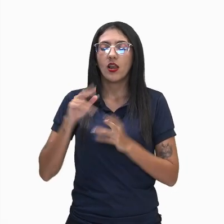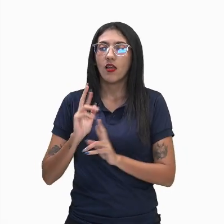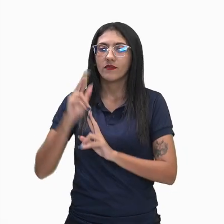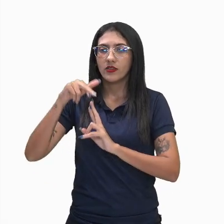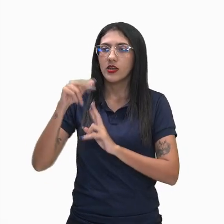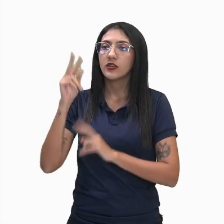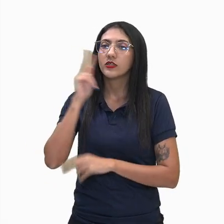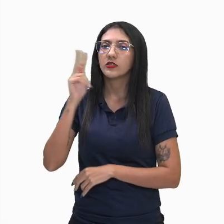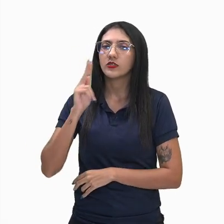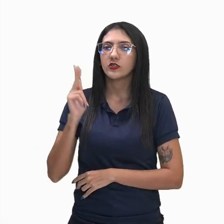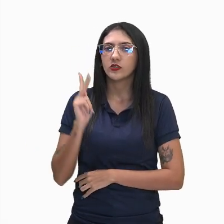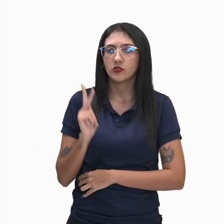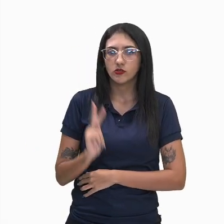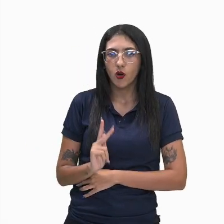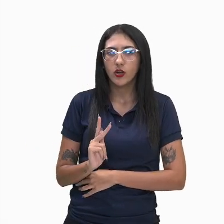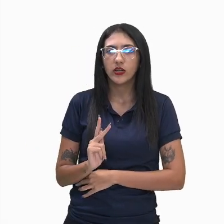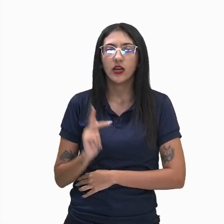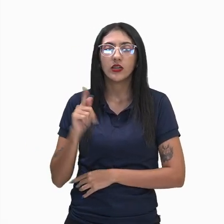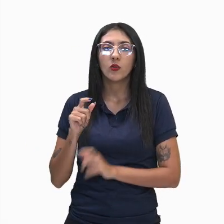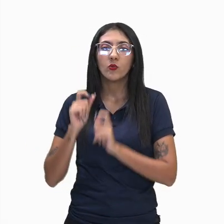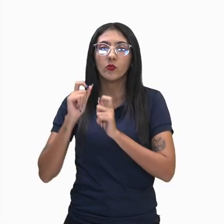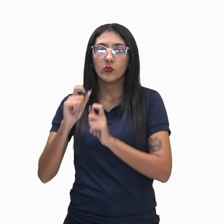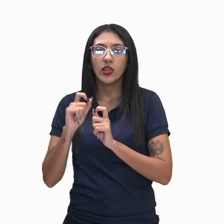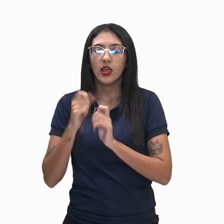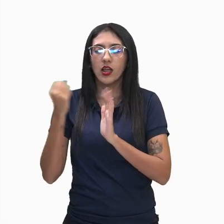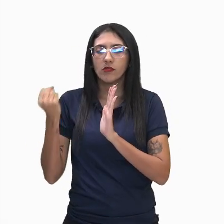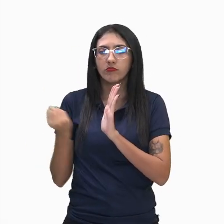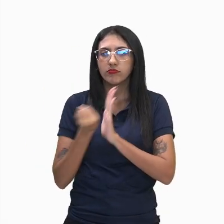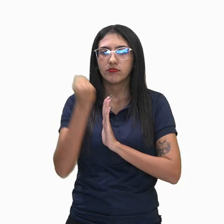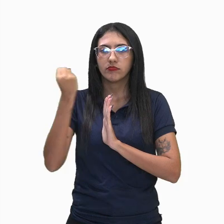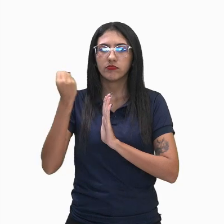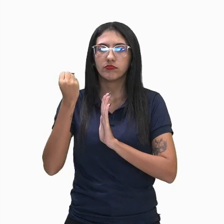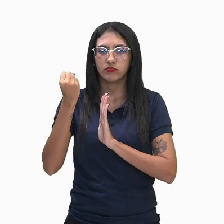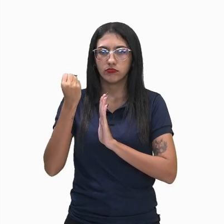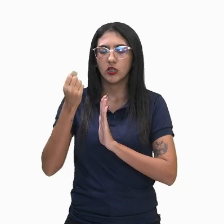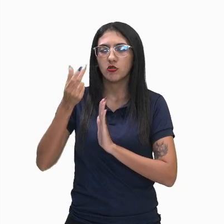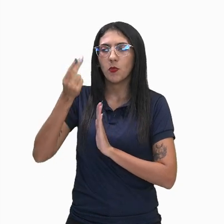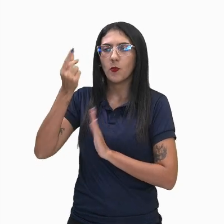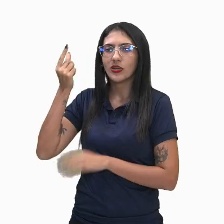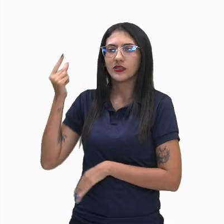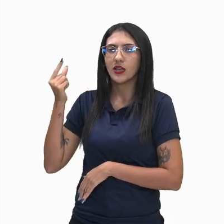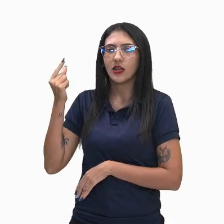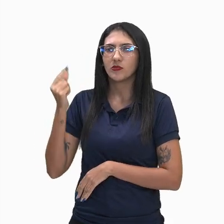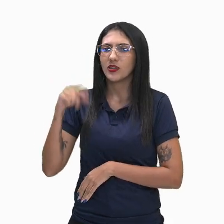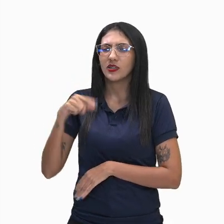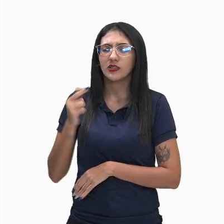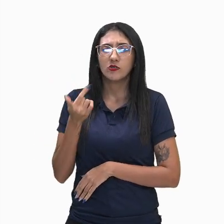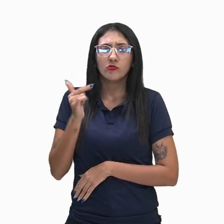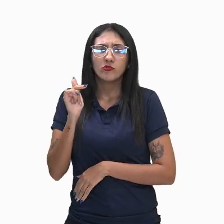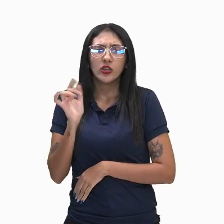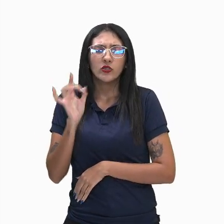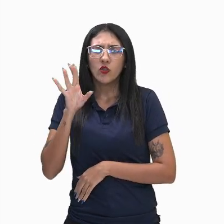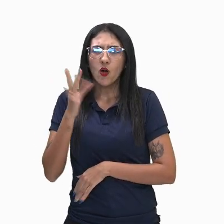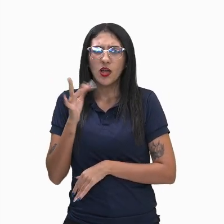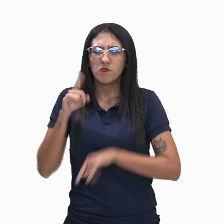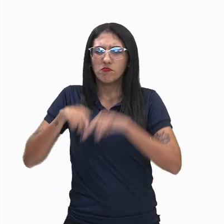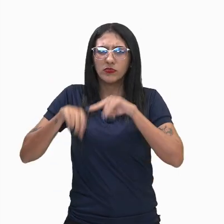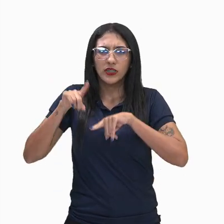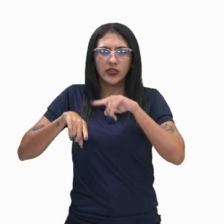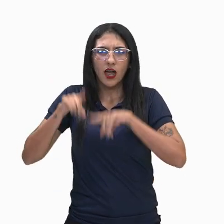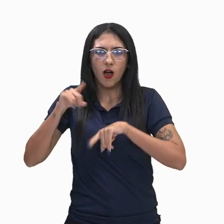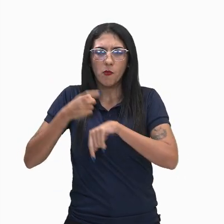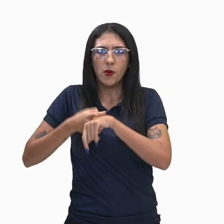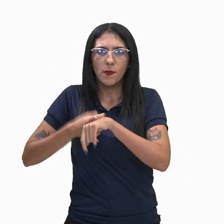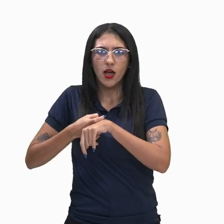históricas imateriais, que são registros do passado, que não se baseiam basicamente somente em objetos